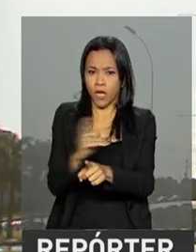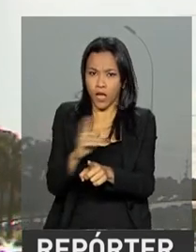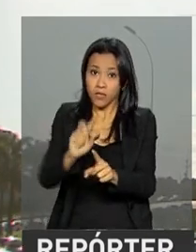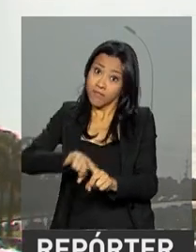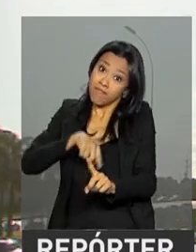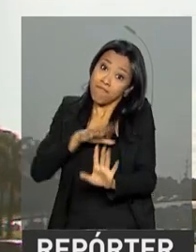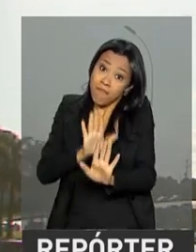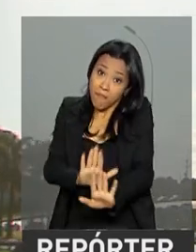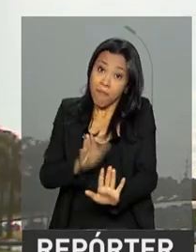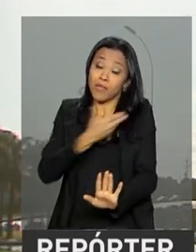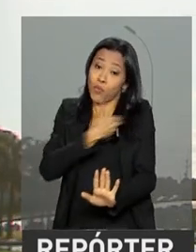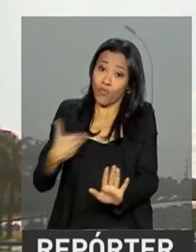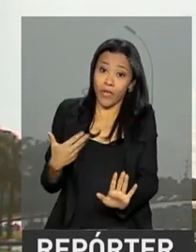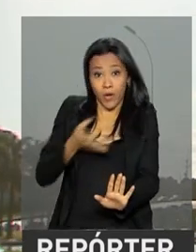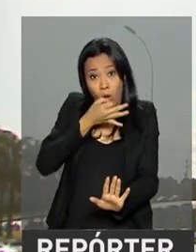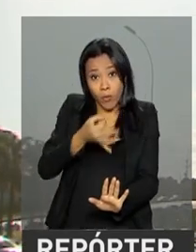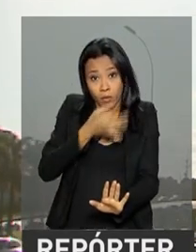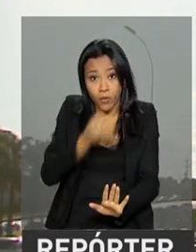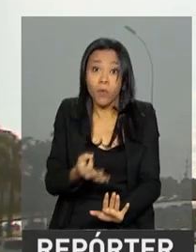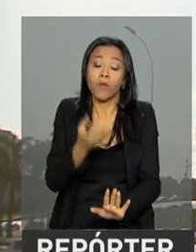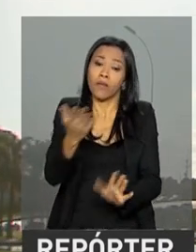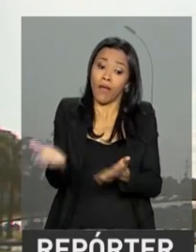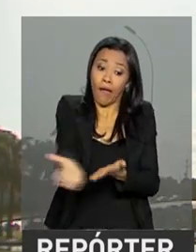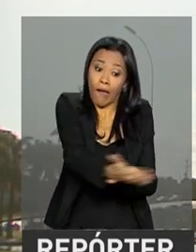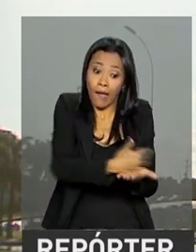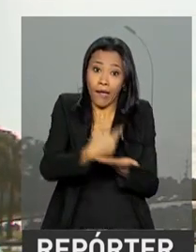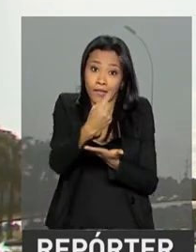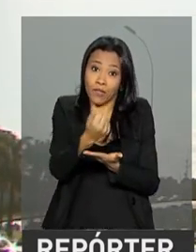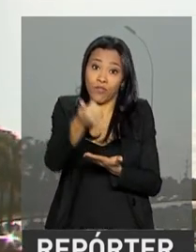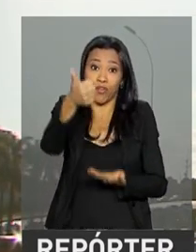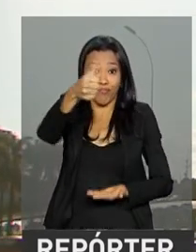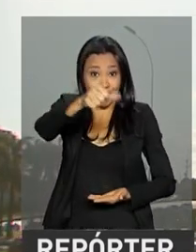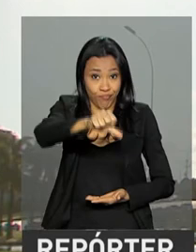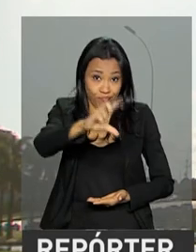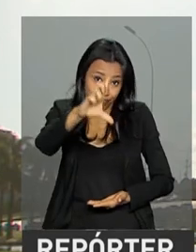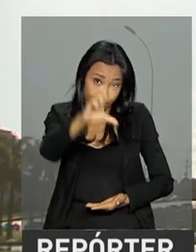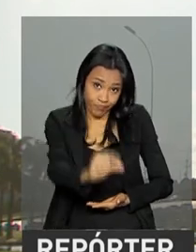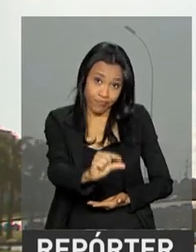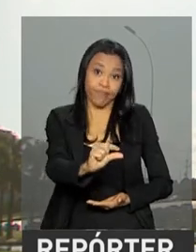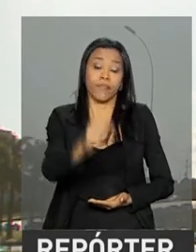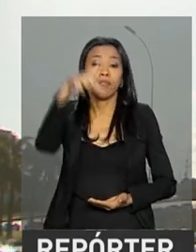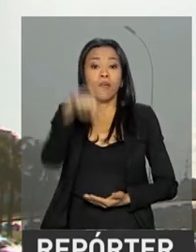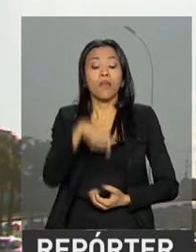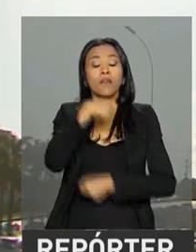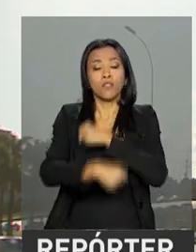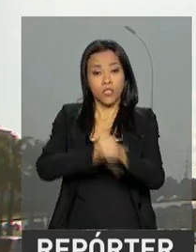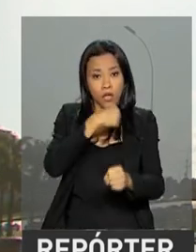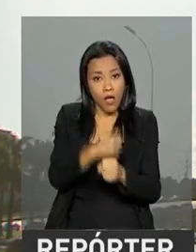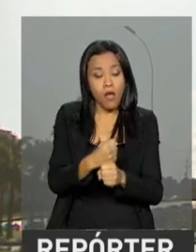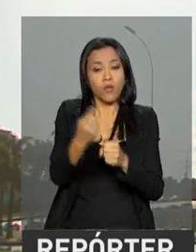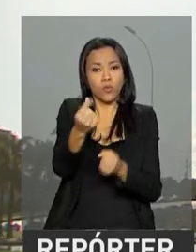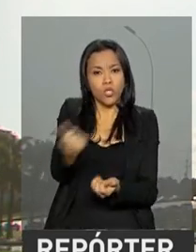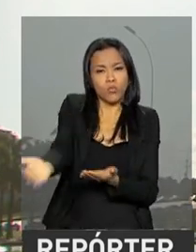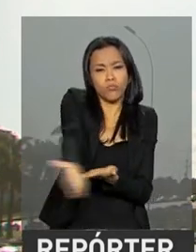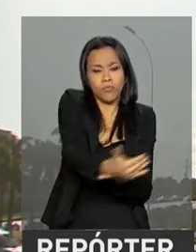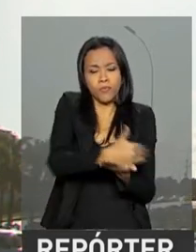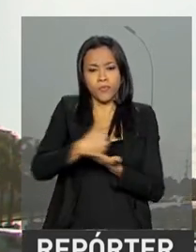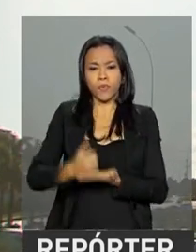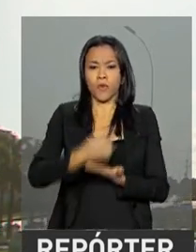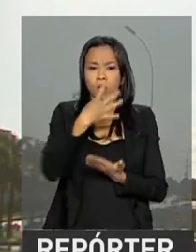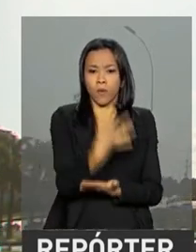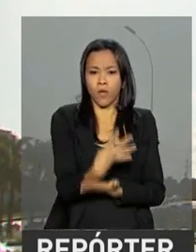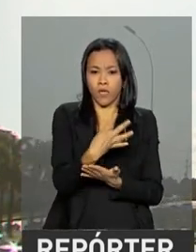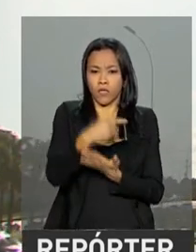mas o governo argumentou que a arrecadação ficou aquém do esperado apenas este ano as receitas devem ficar 42